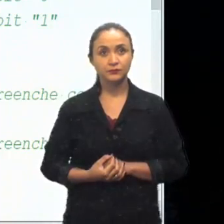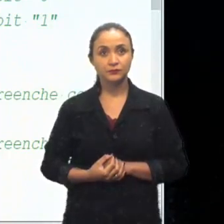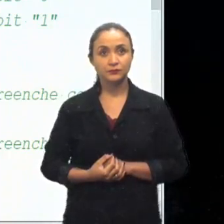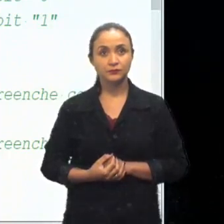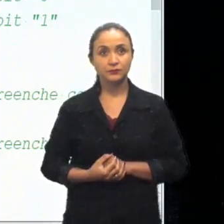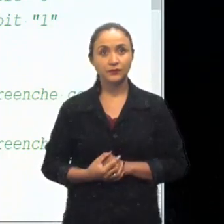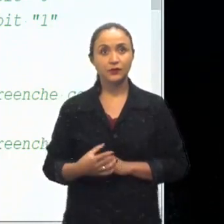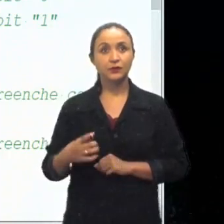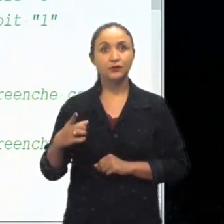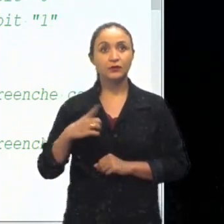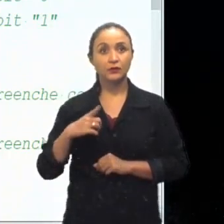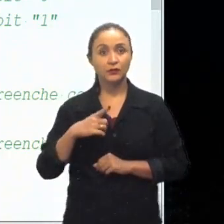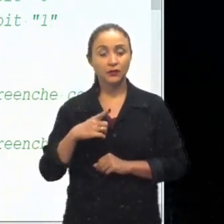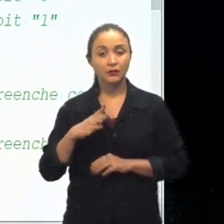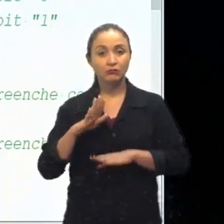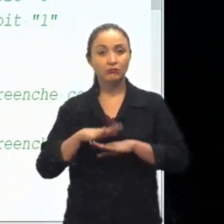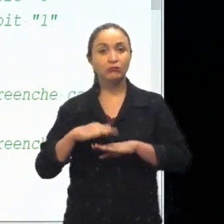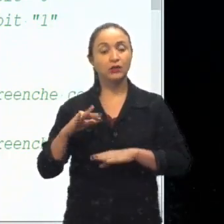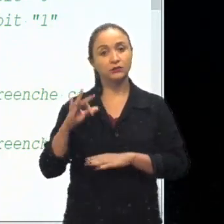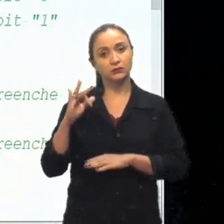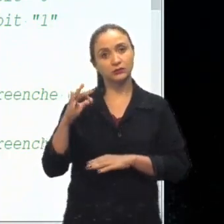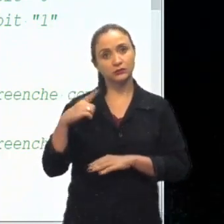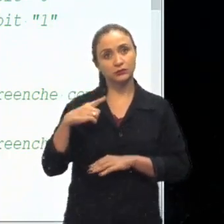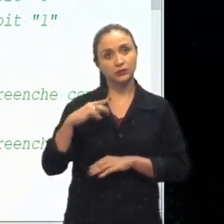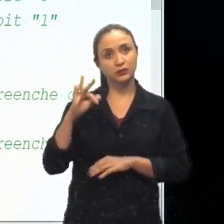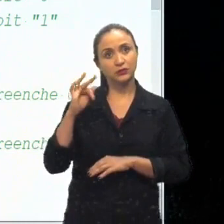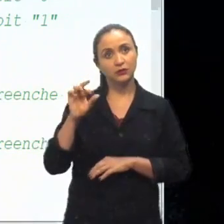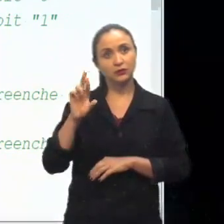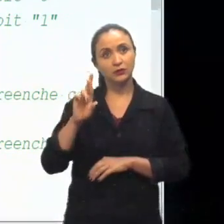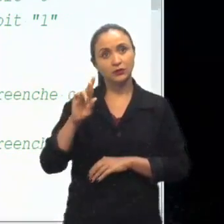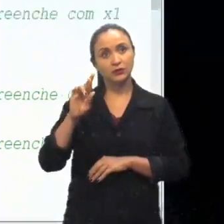está com o dobro da frequência.